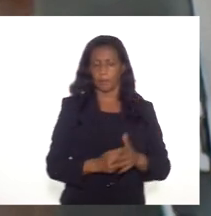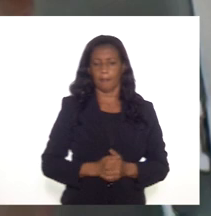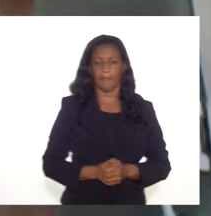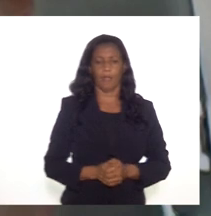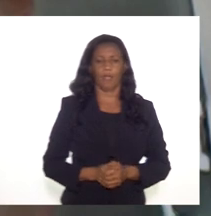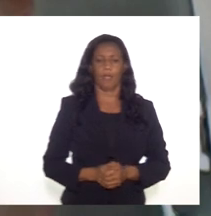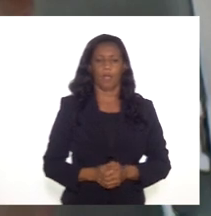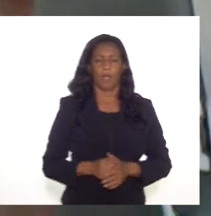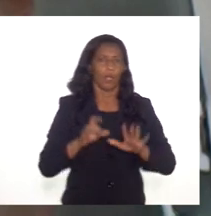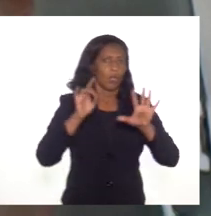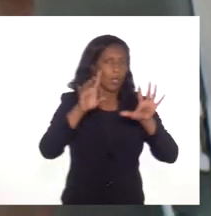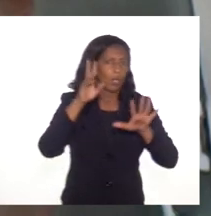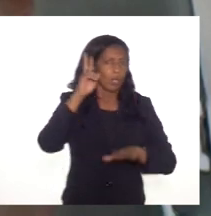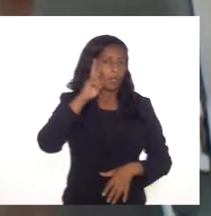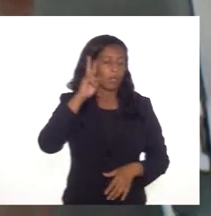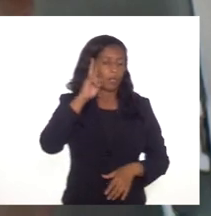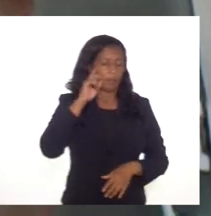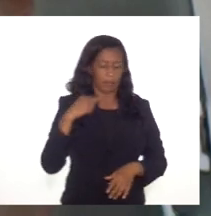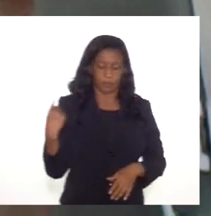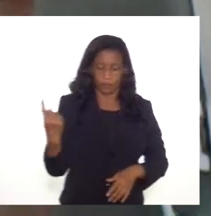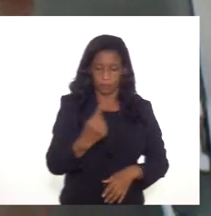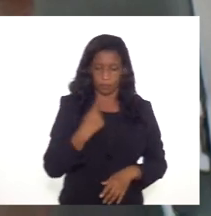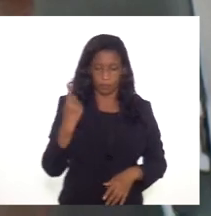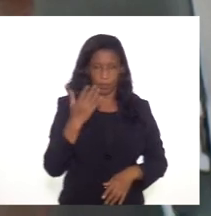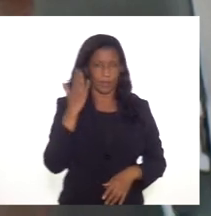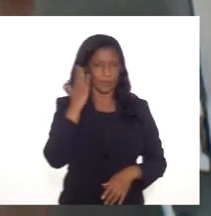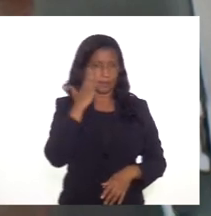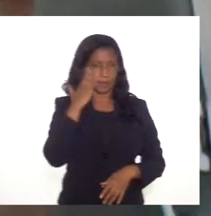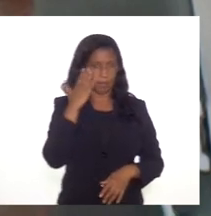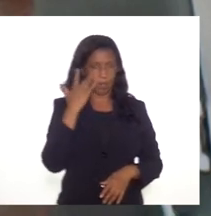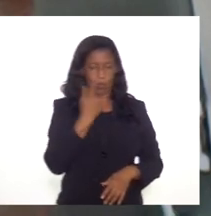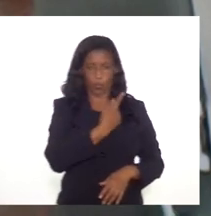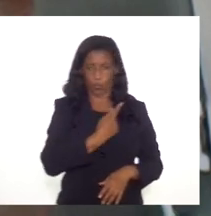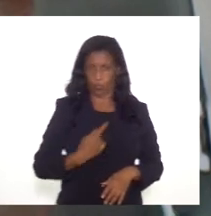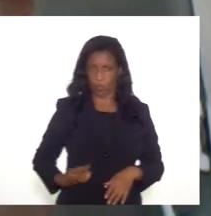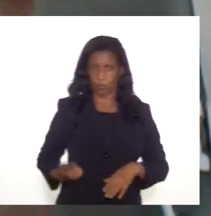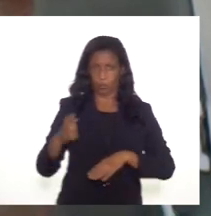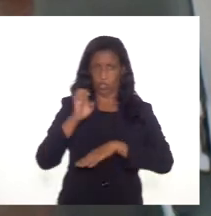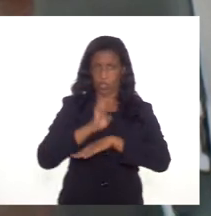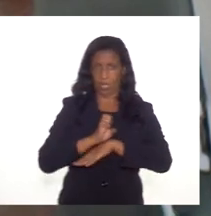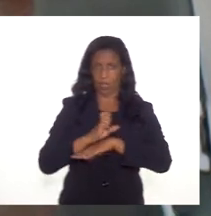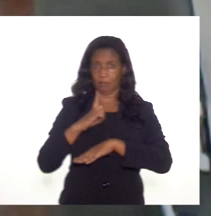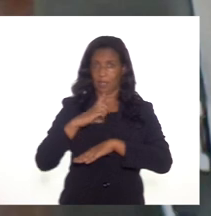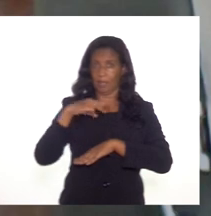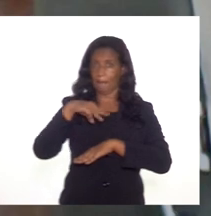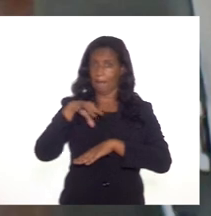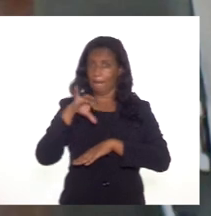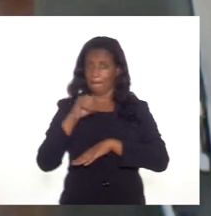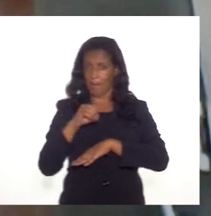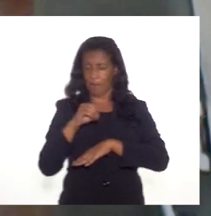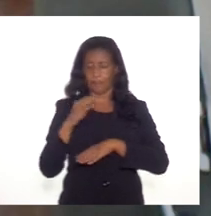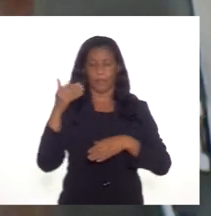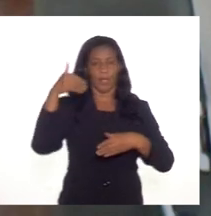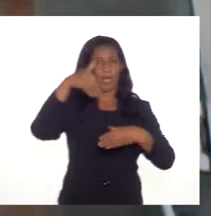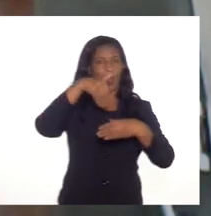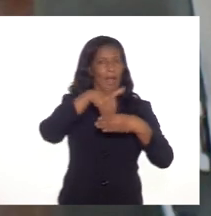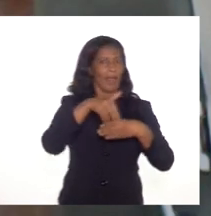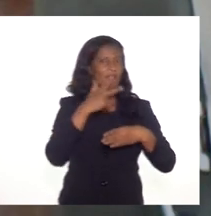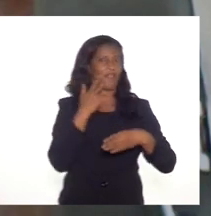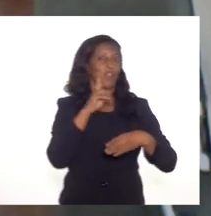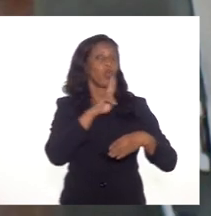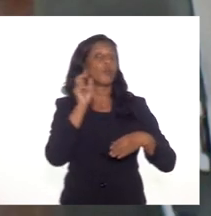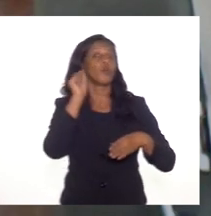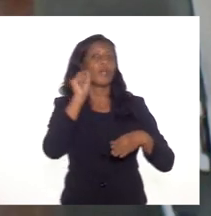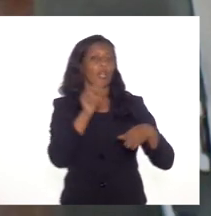para ficar como um lembrete. Nós sabemos que o governo do Estado tem até o mês de maio. A lei que nós aprovamos aqui por todos era supera a Rio.